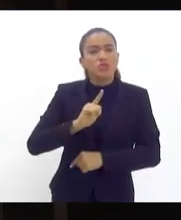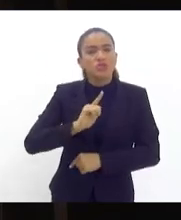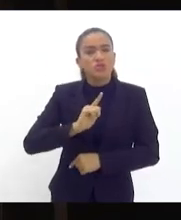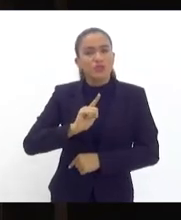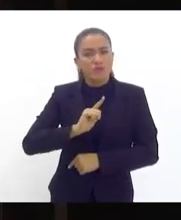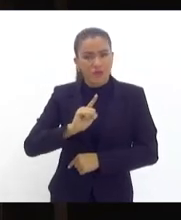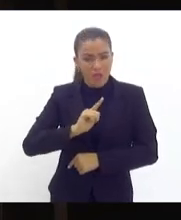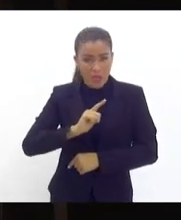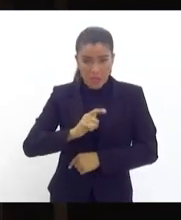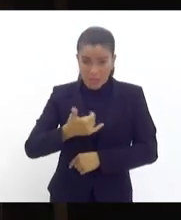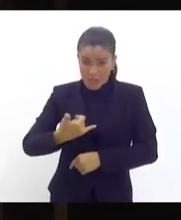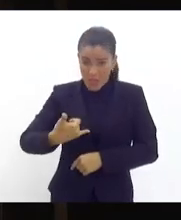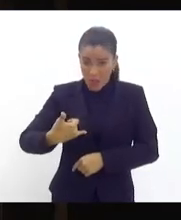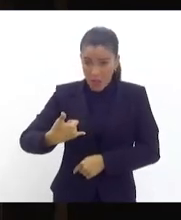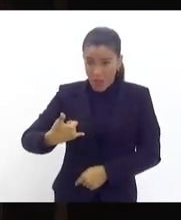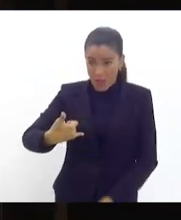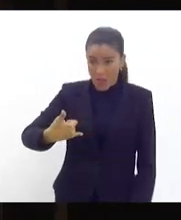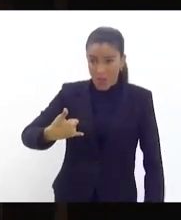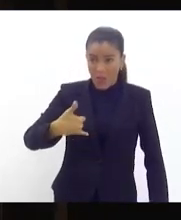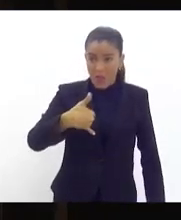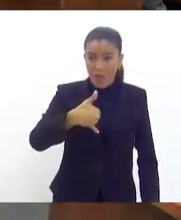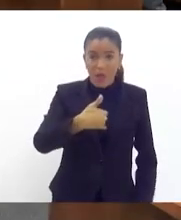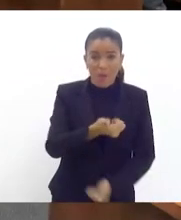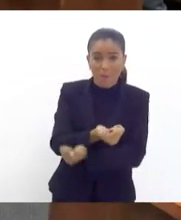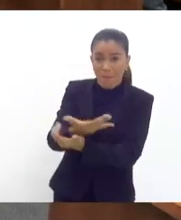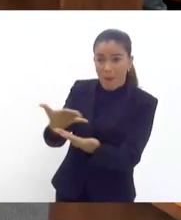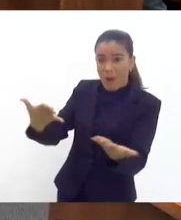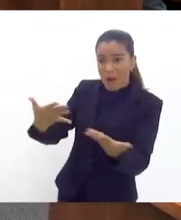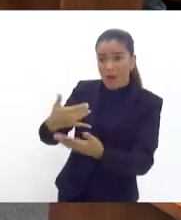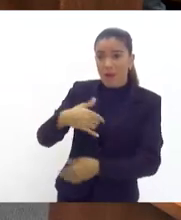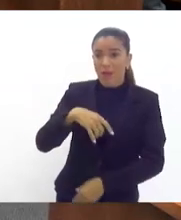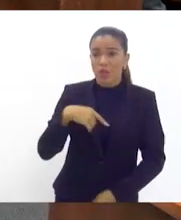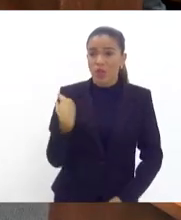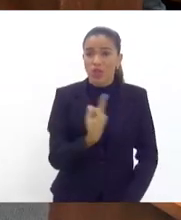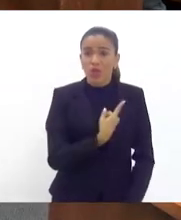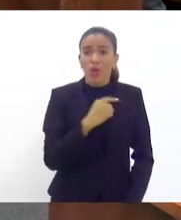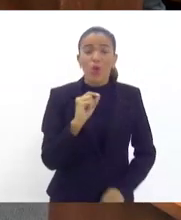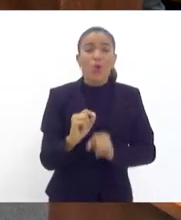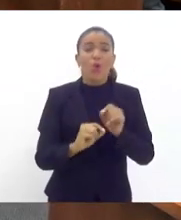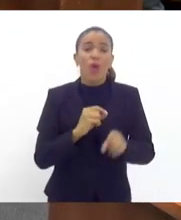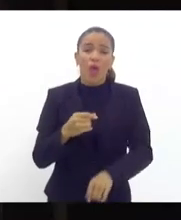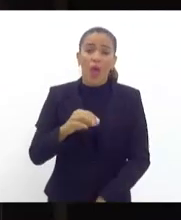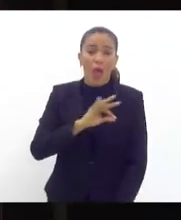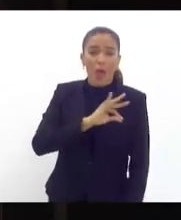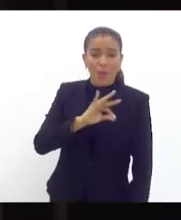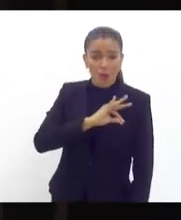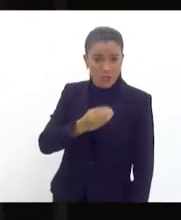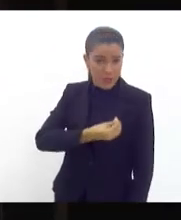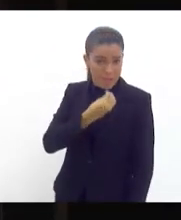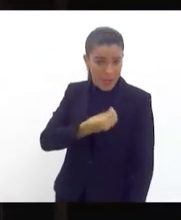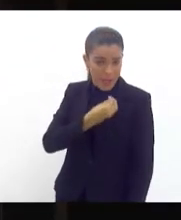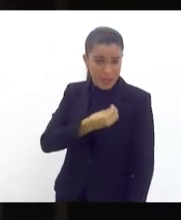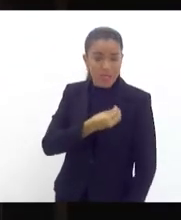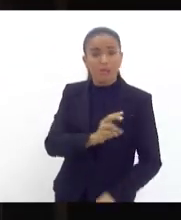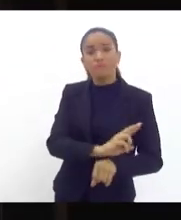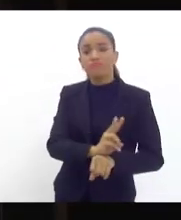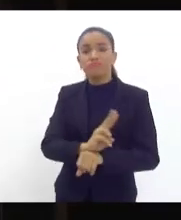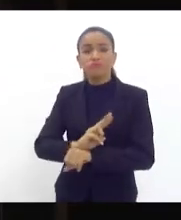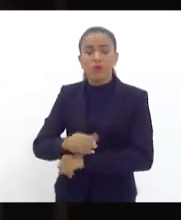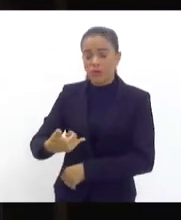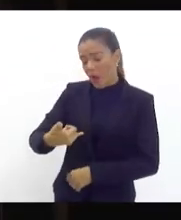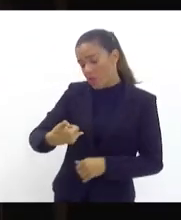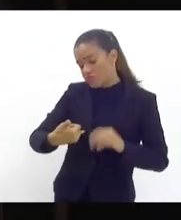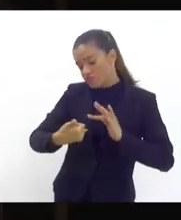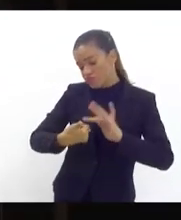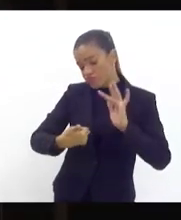o celular na mão de todos nós passamos viramos essa polícia presente todo mundo com o celular